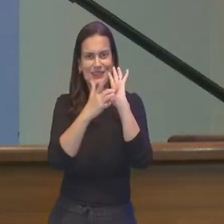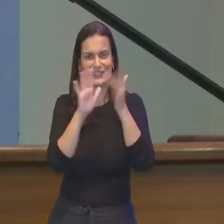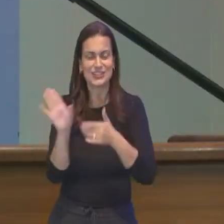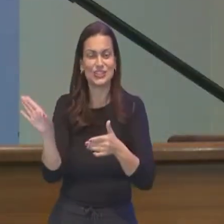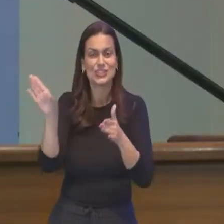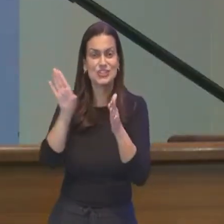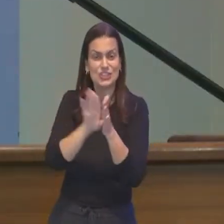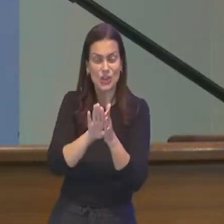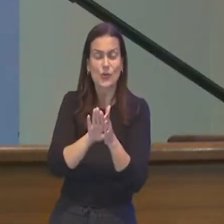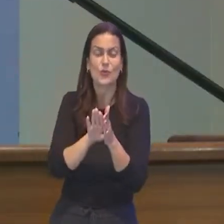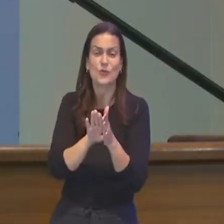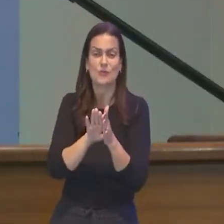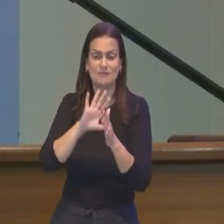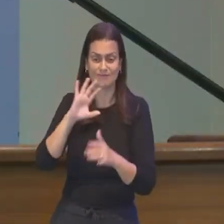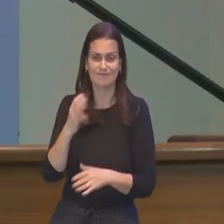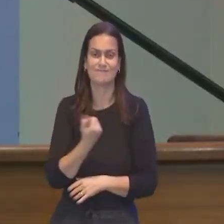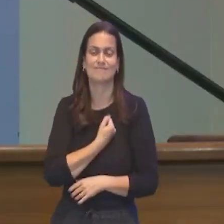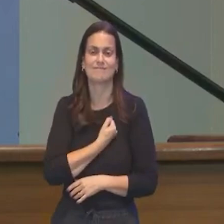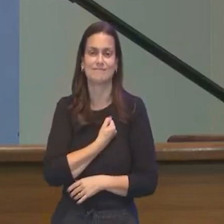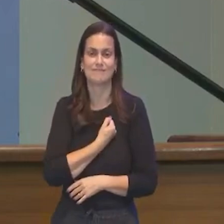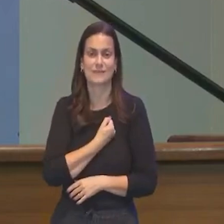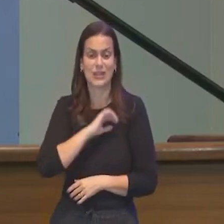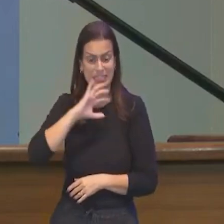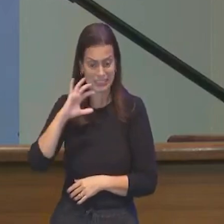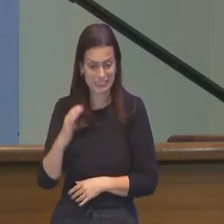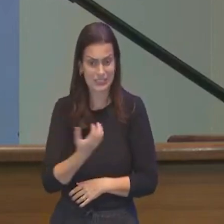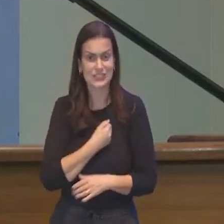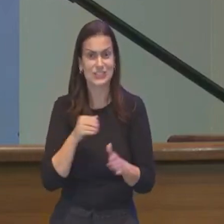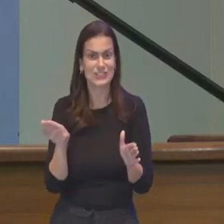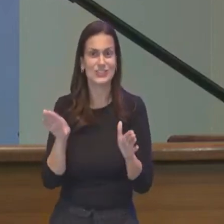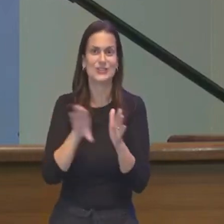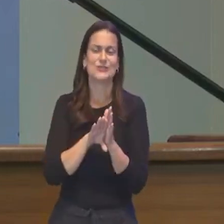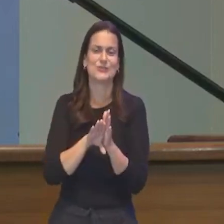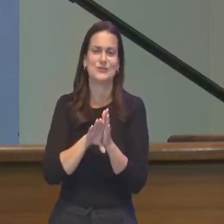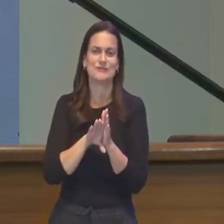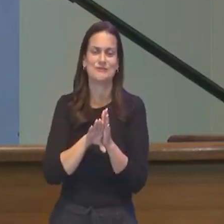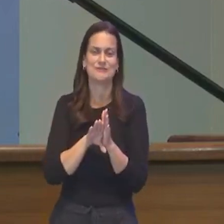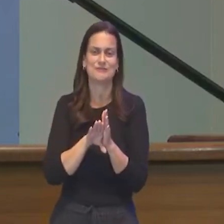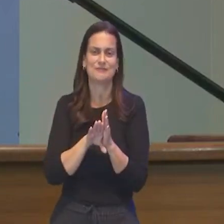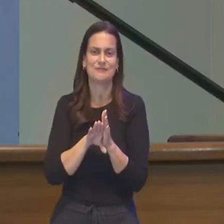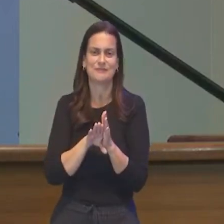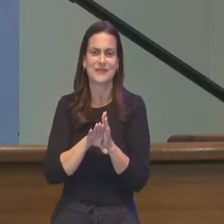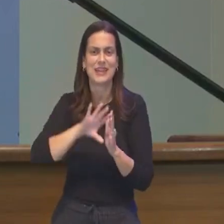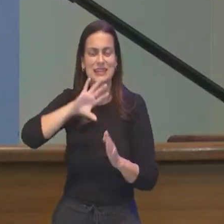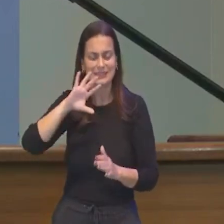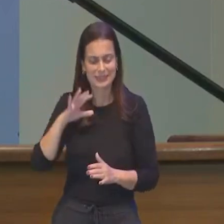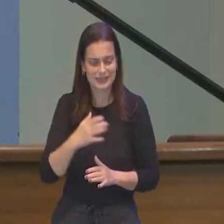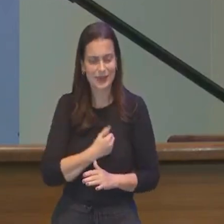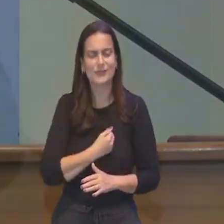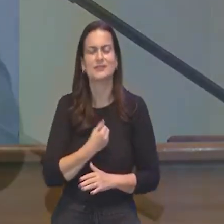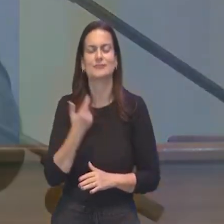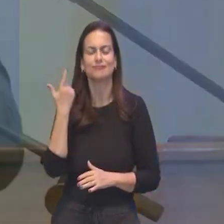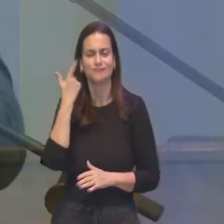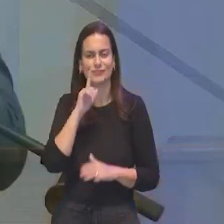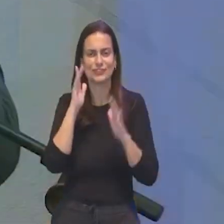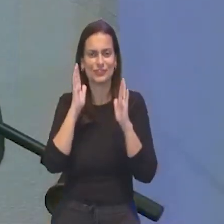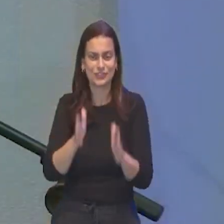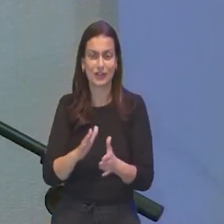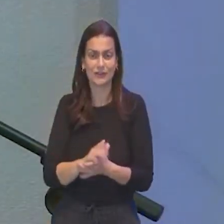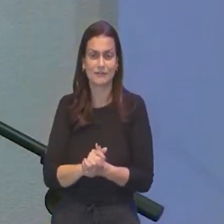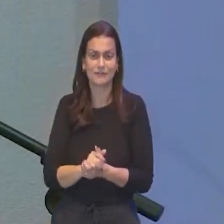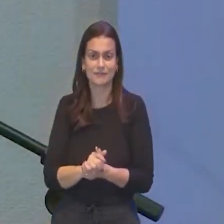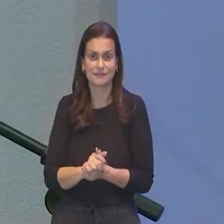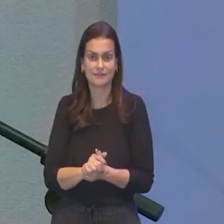do Messias em Jerusalém. O Messias chegou até nós, a salvação chegou até nós. Isto é